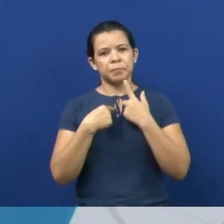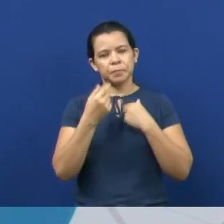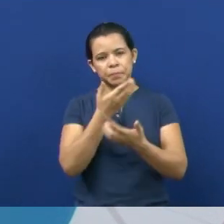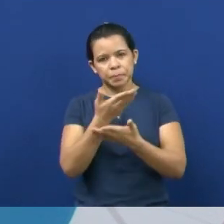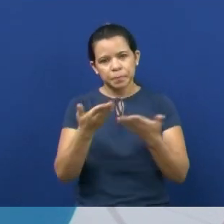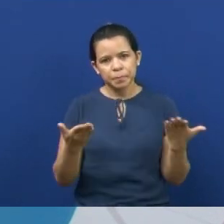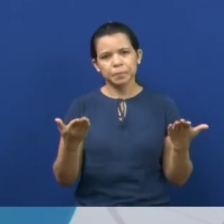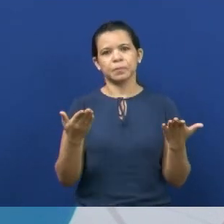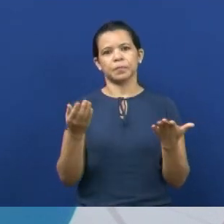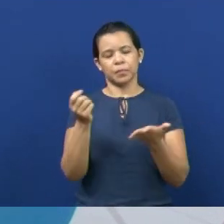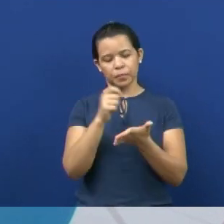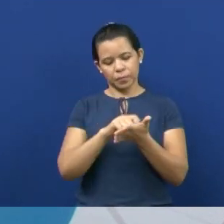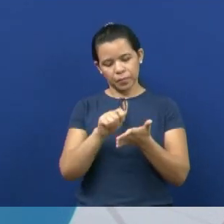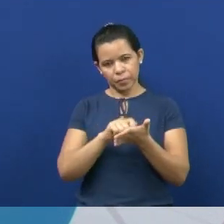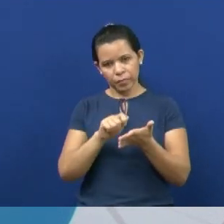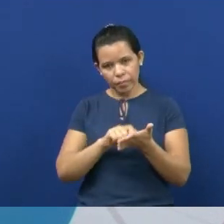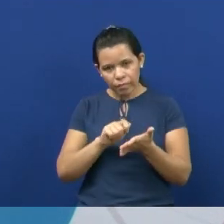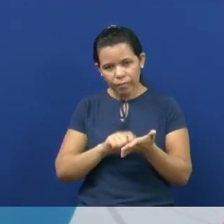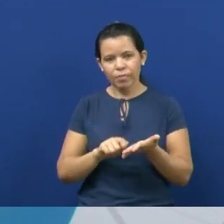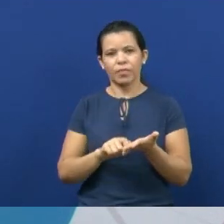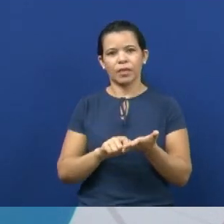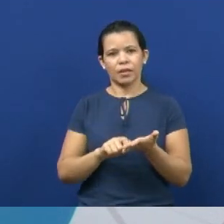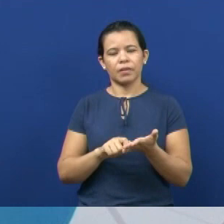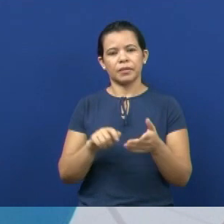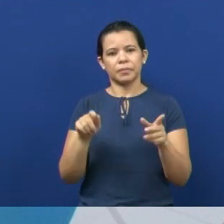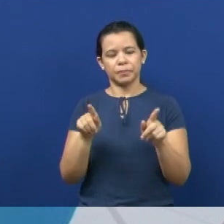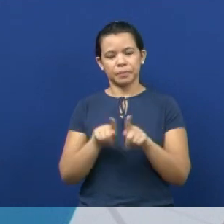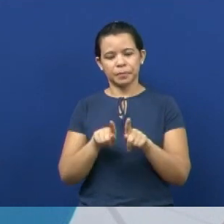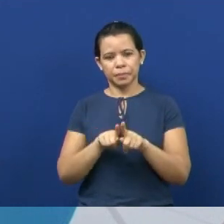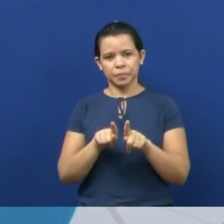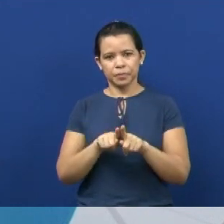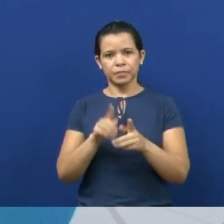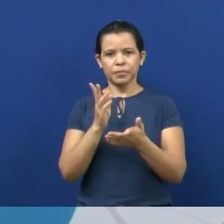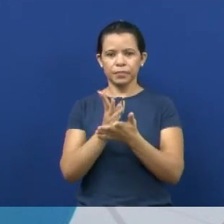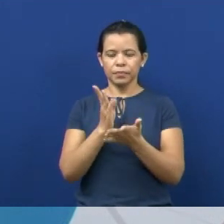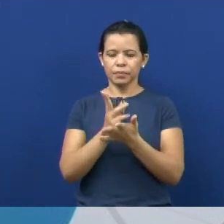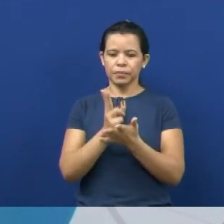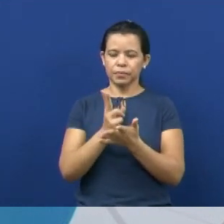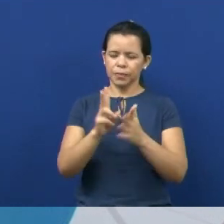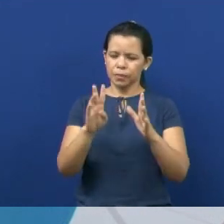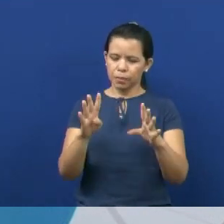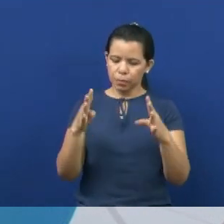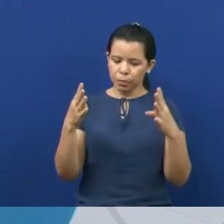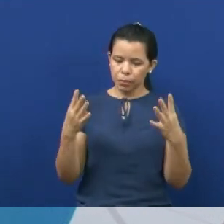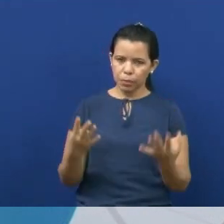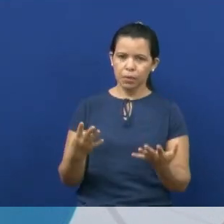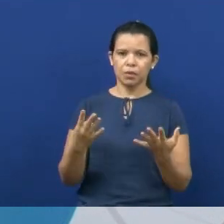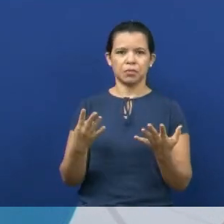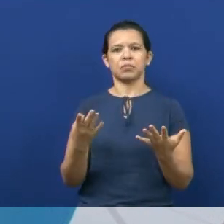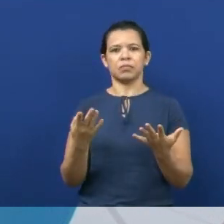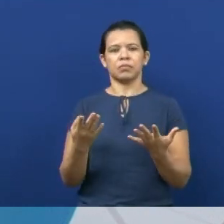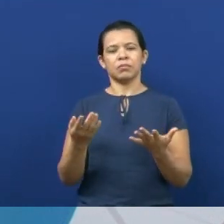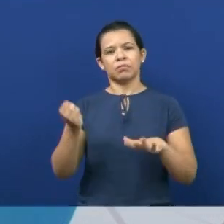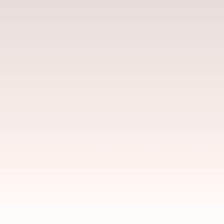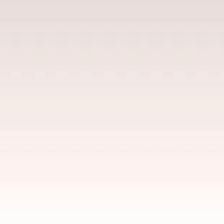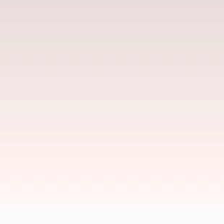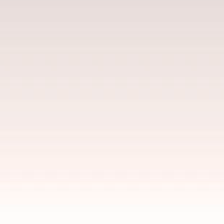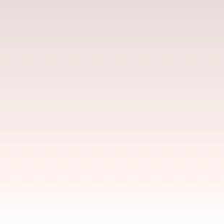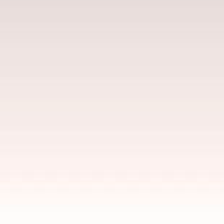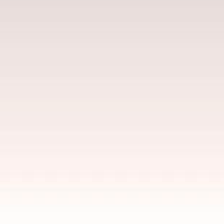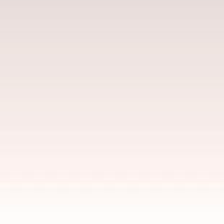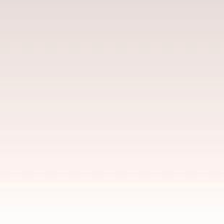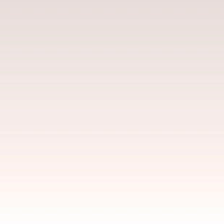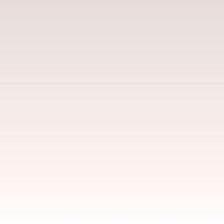material aí, coloquem no caderno e estejam sempre atentos a tudo aquilo que está à volta. Obrigado